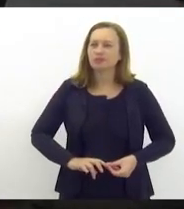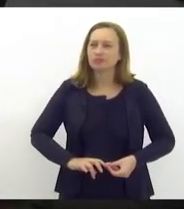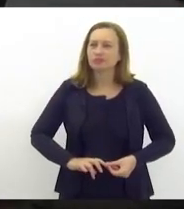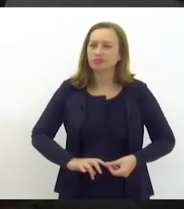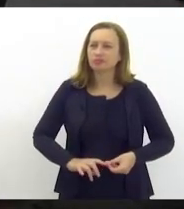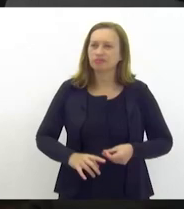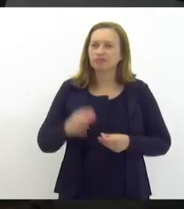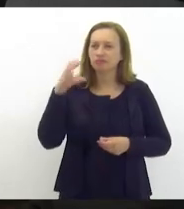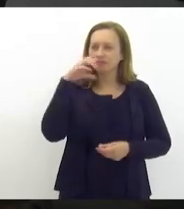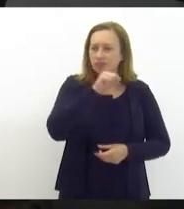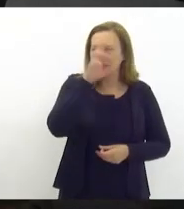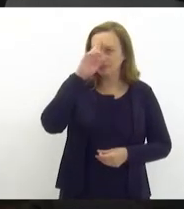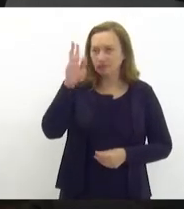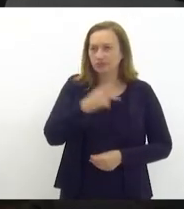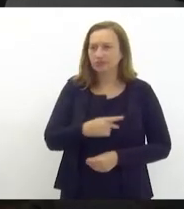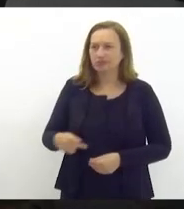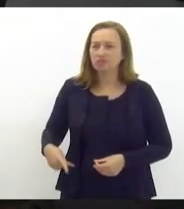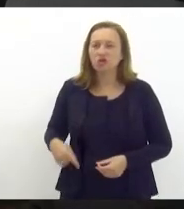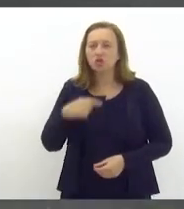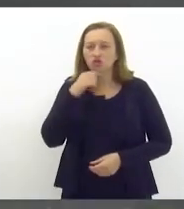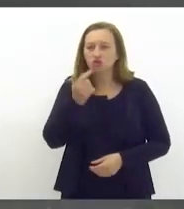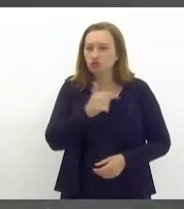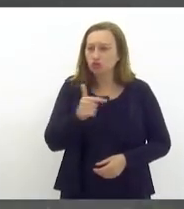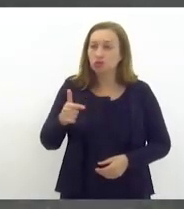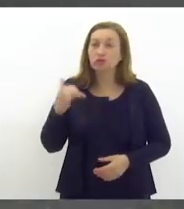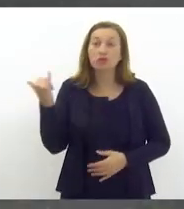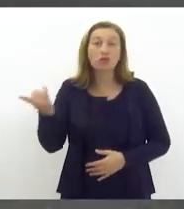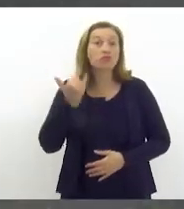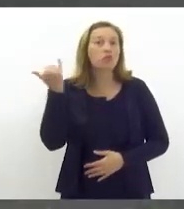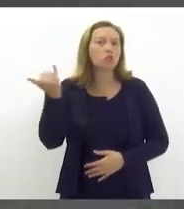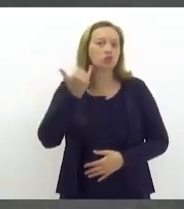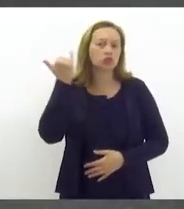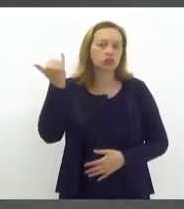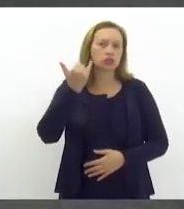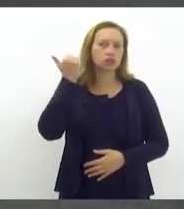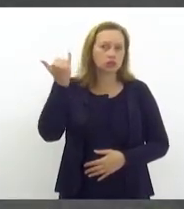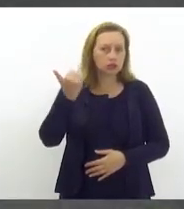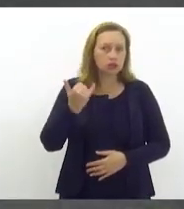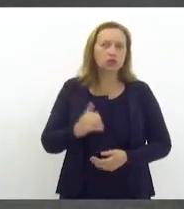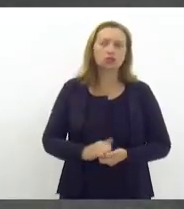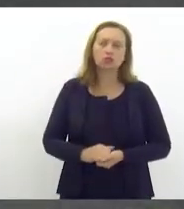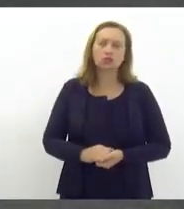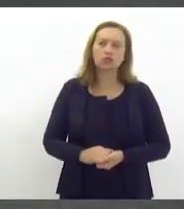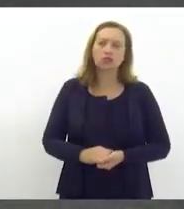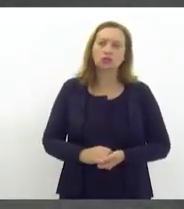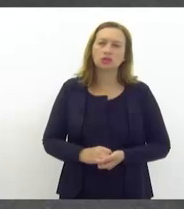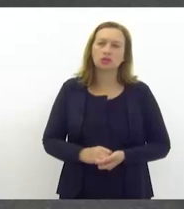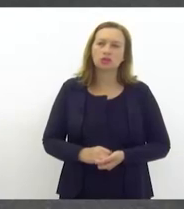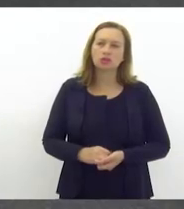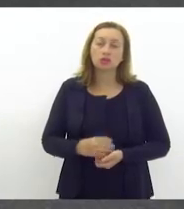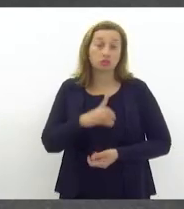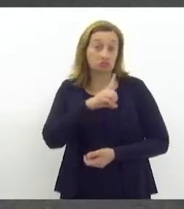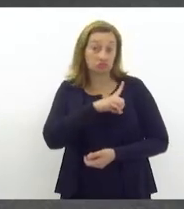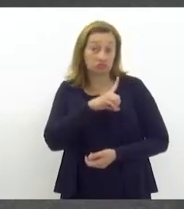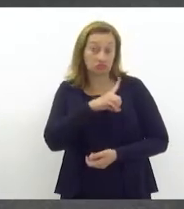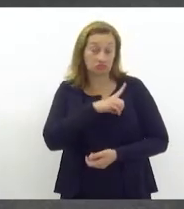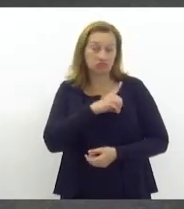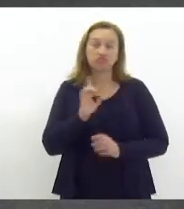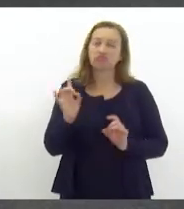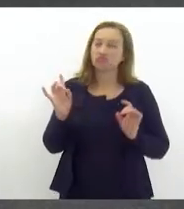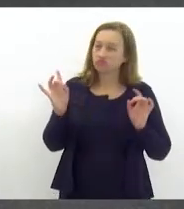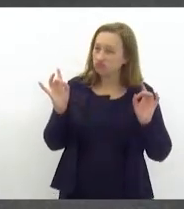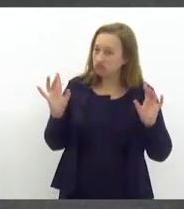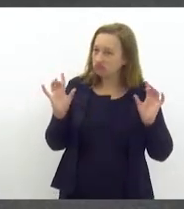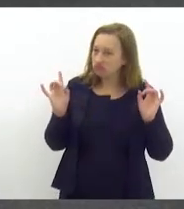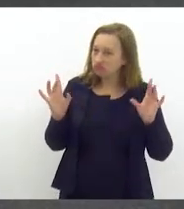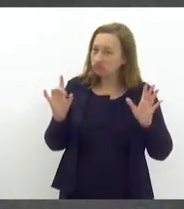Muito rápido, senhora presidenta, eu não tenho dúvida da importância da gente ter uma delegacia